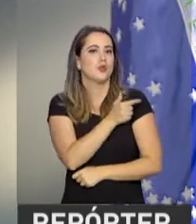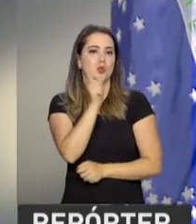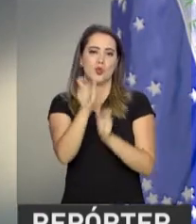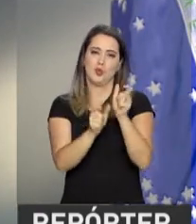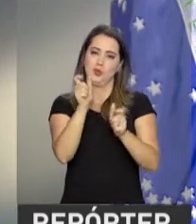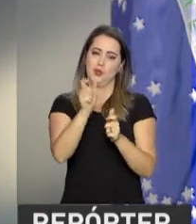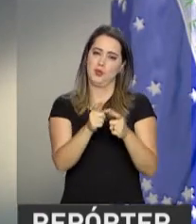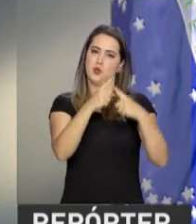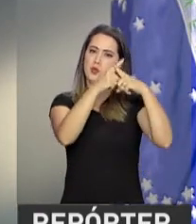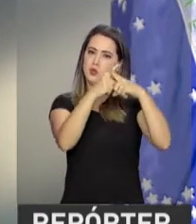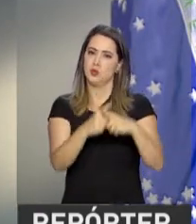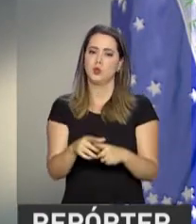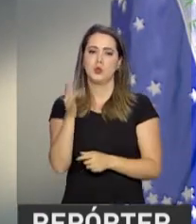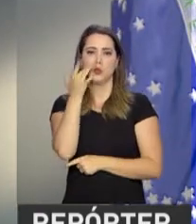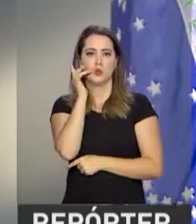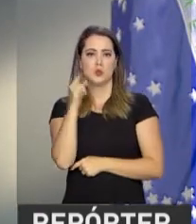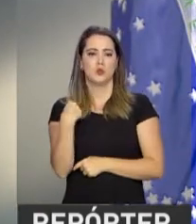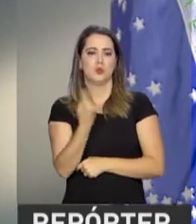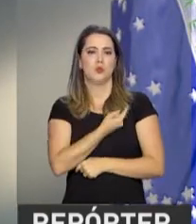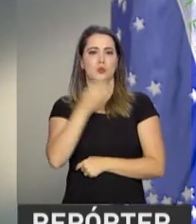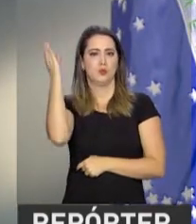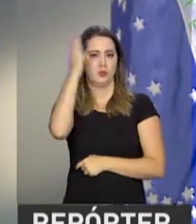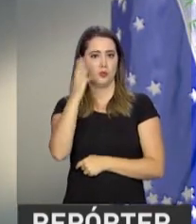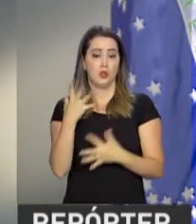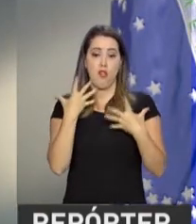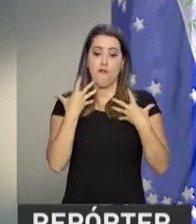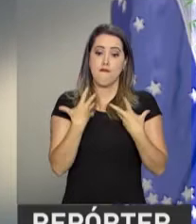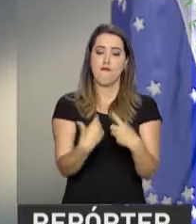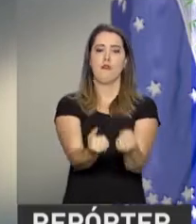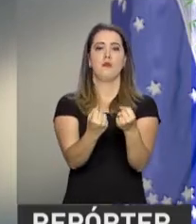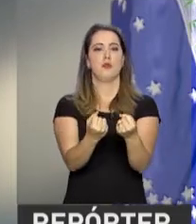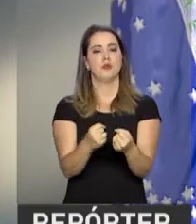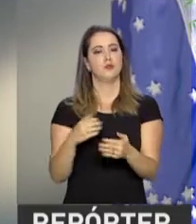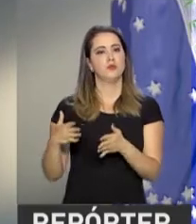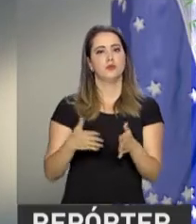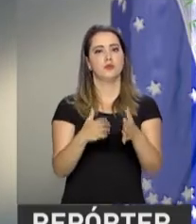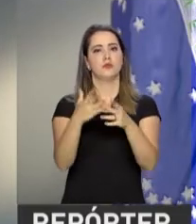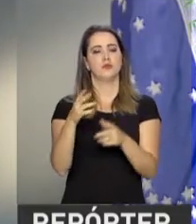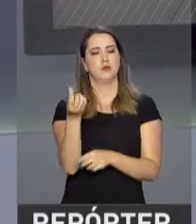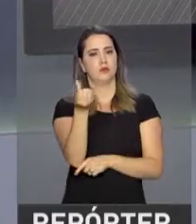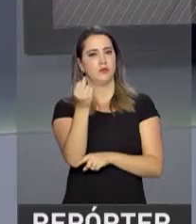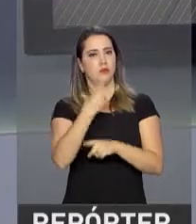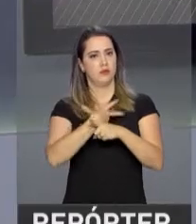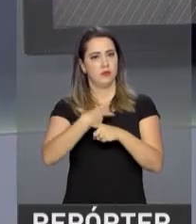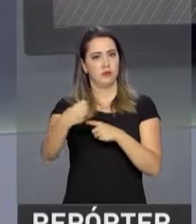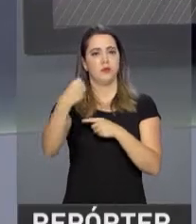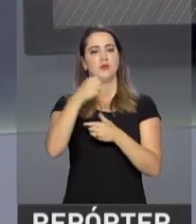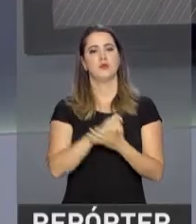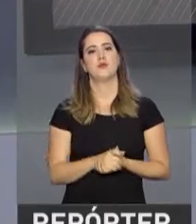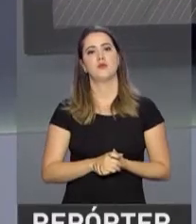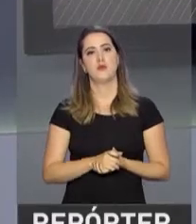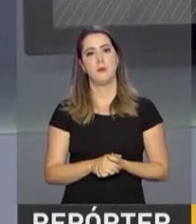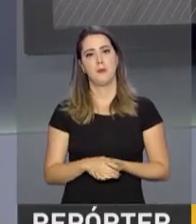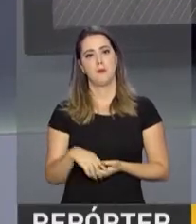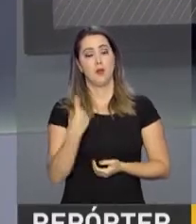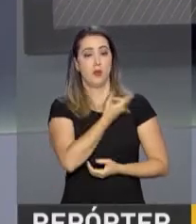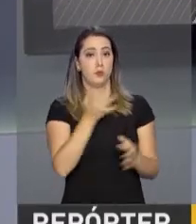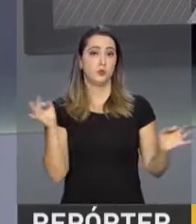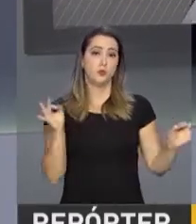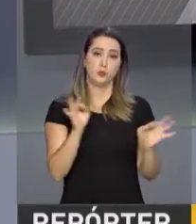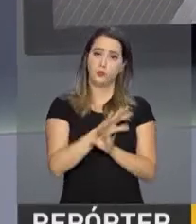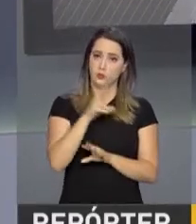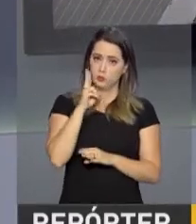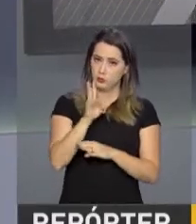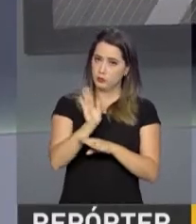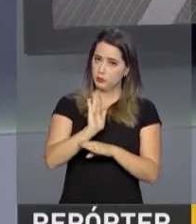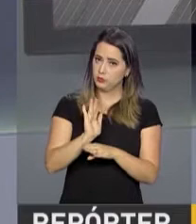atletas de ouro do brasil e vamos rumo ao hexa e nós ficamos por aqui você